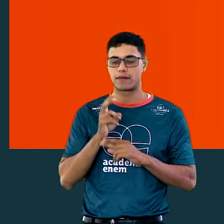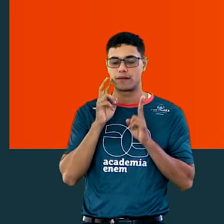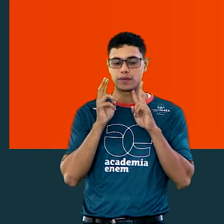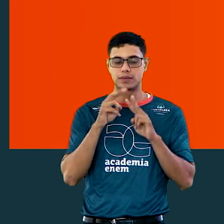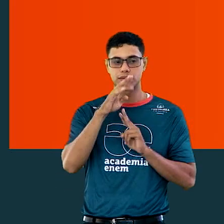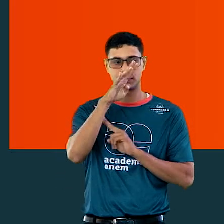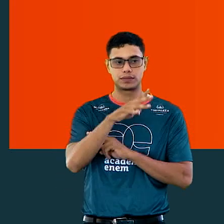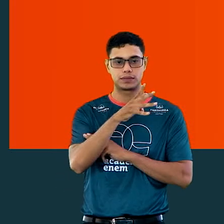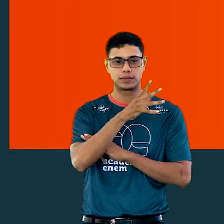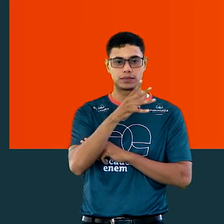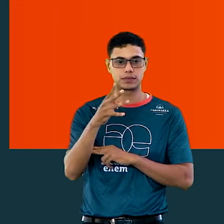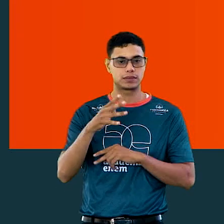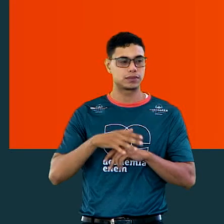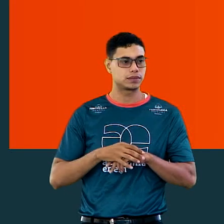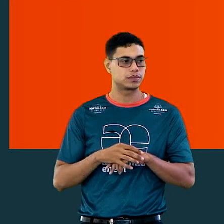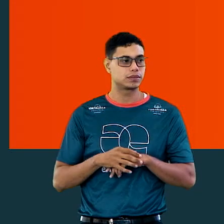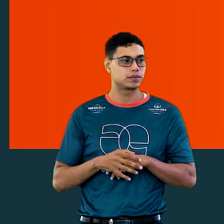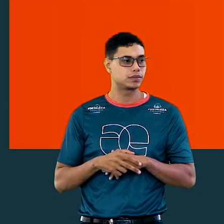tabela,